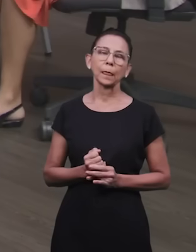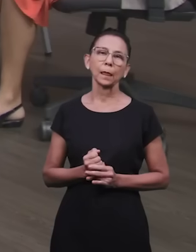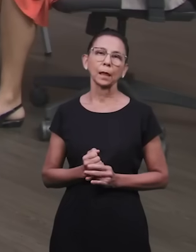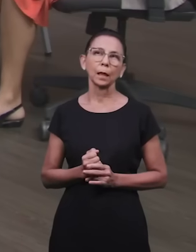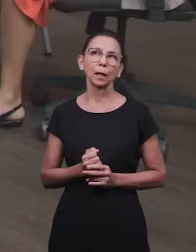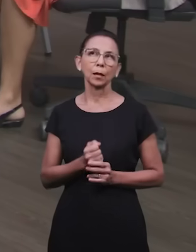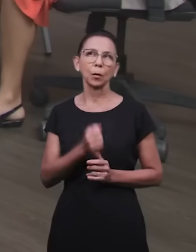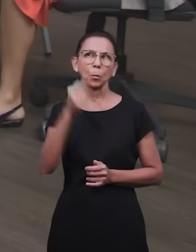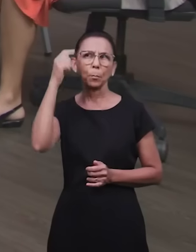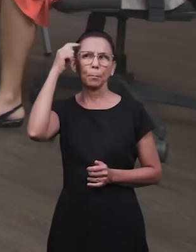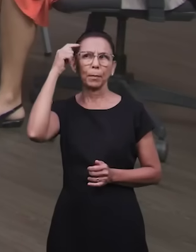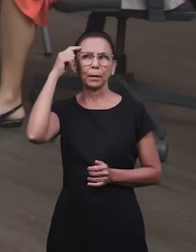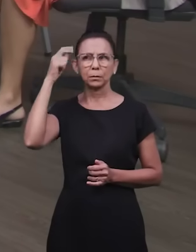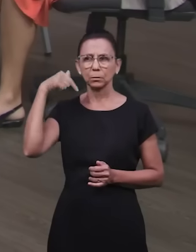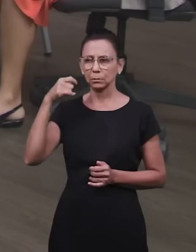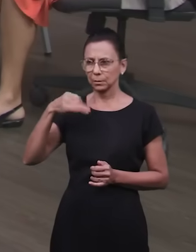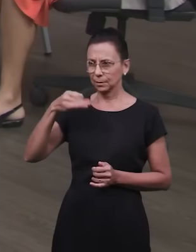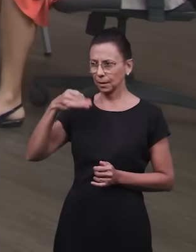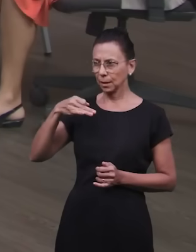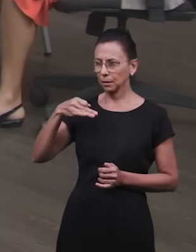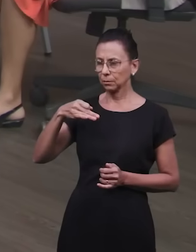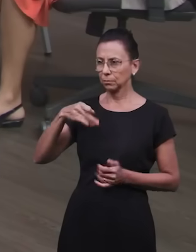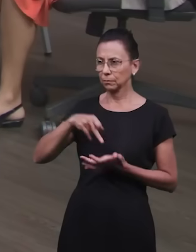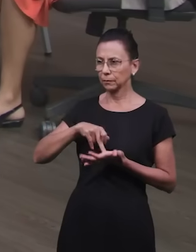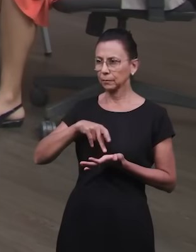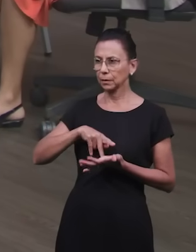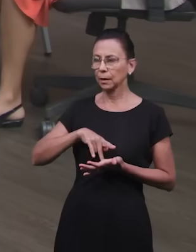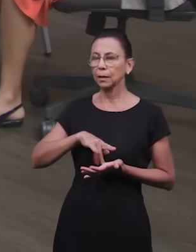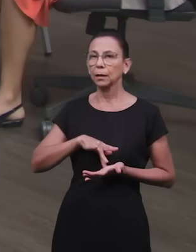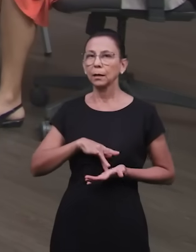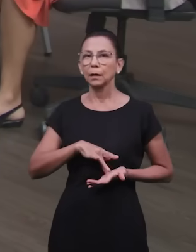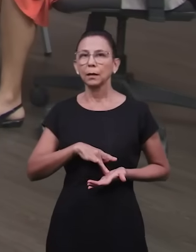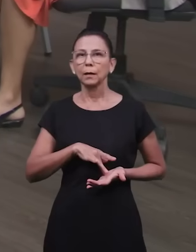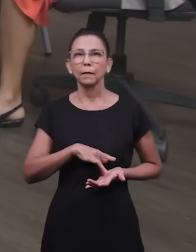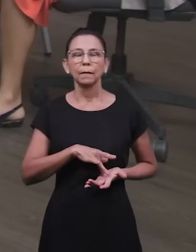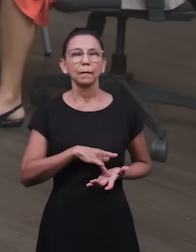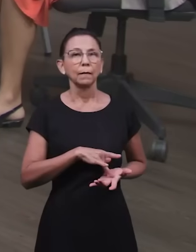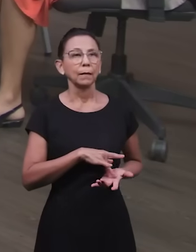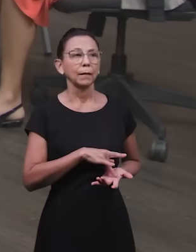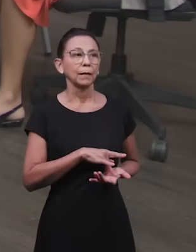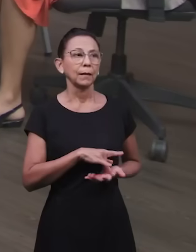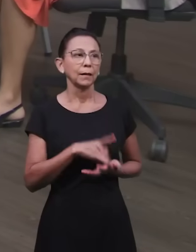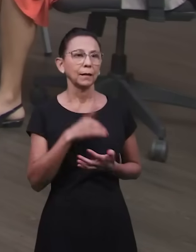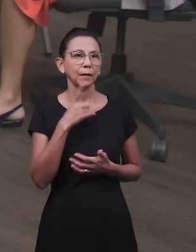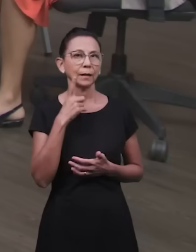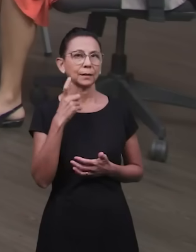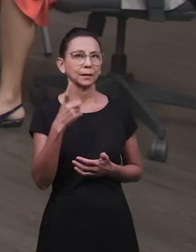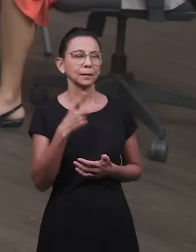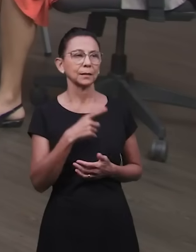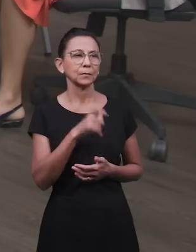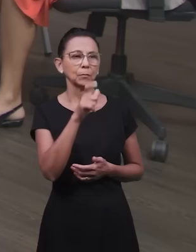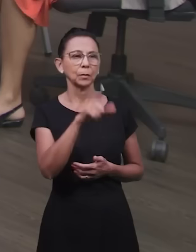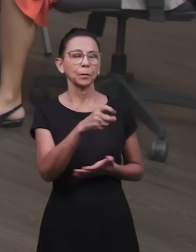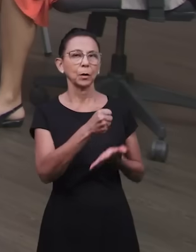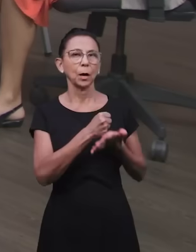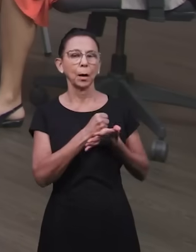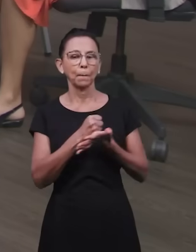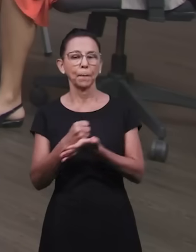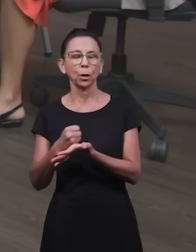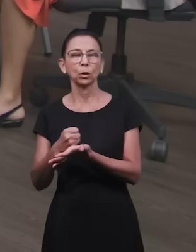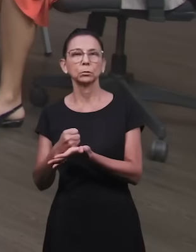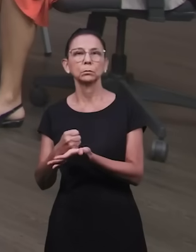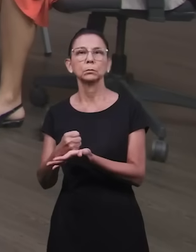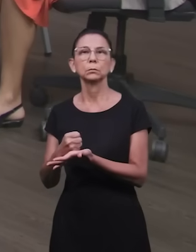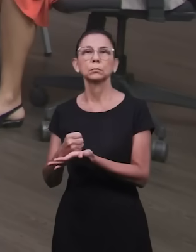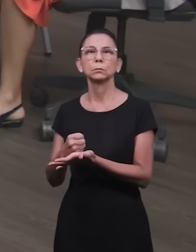explicação. Pelo menos é isso que eu penso. Eu tô certo? É isso mesmo? Interessante que ter um cuidador, né, ter o apoio